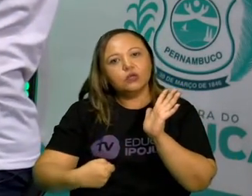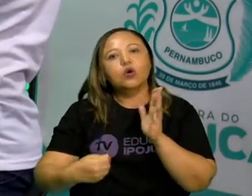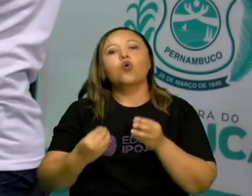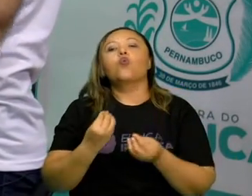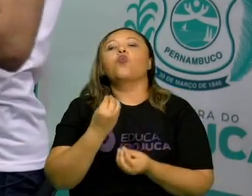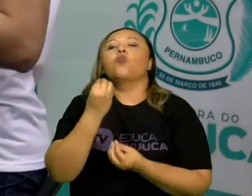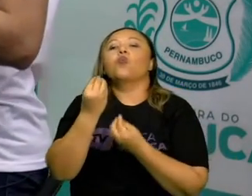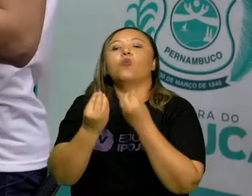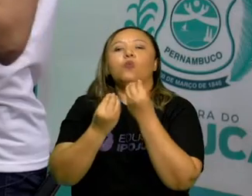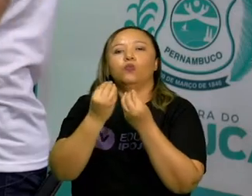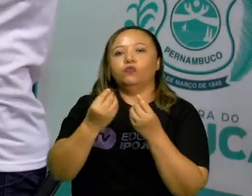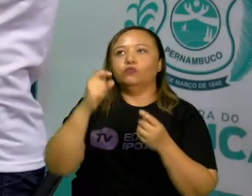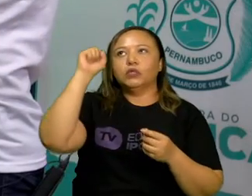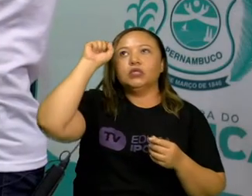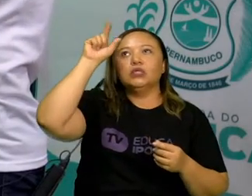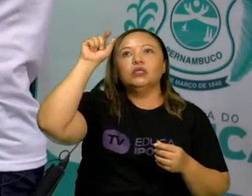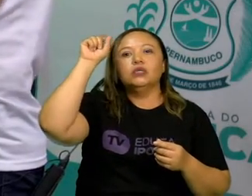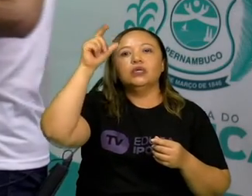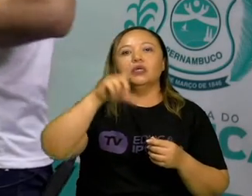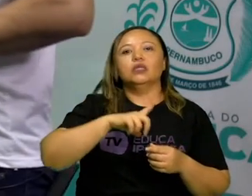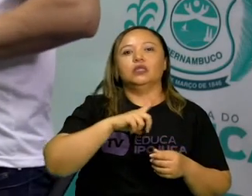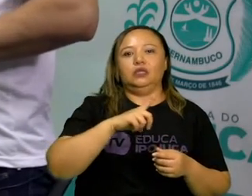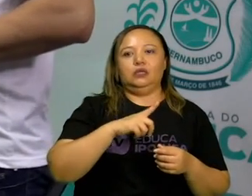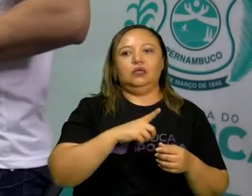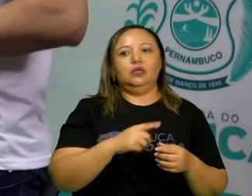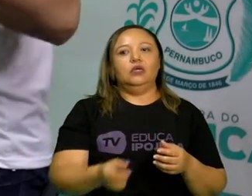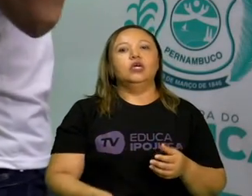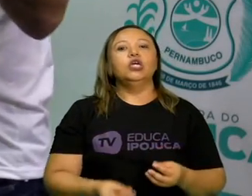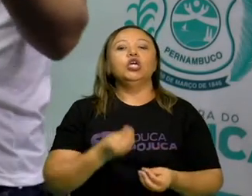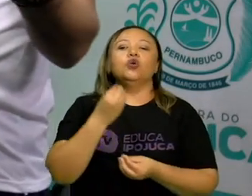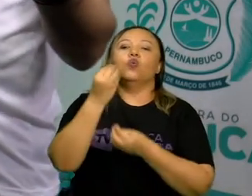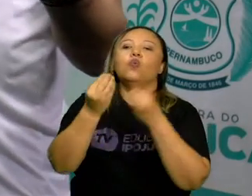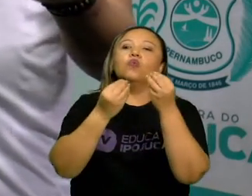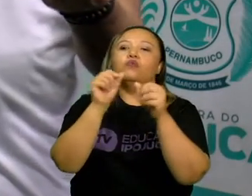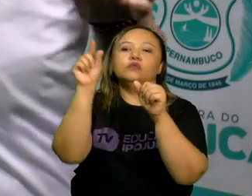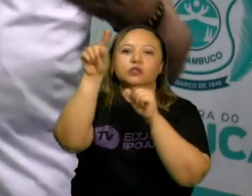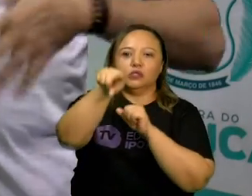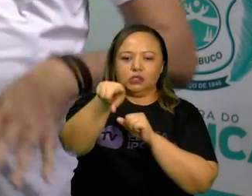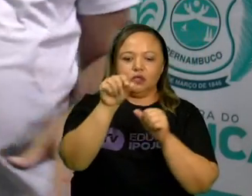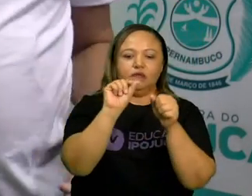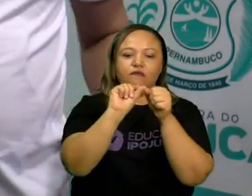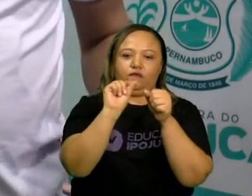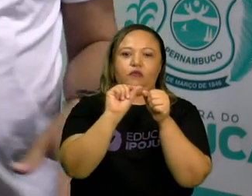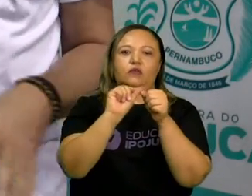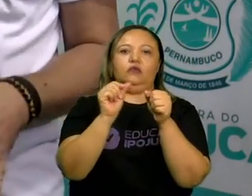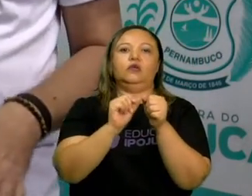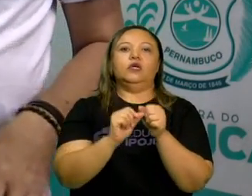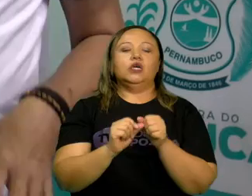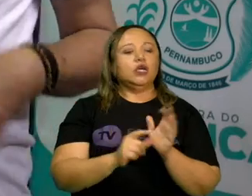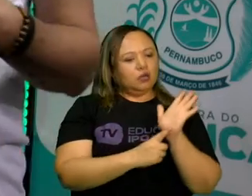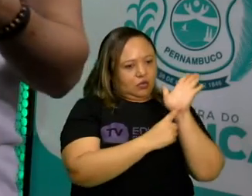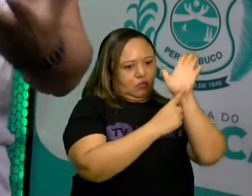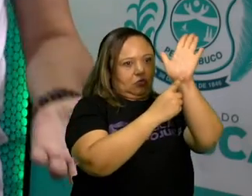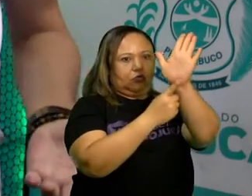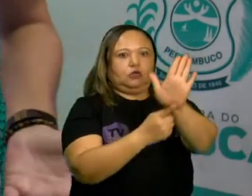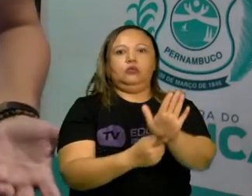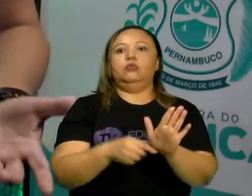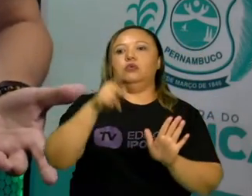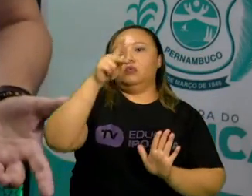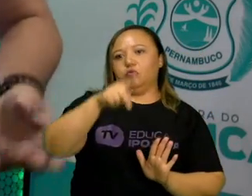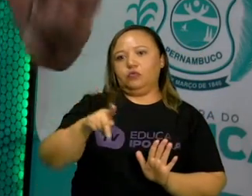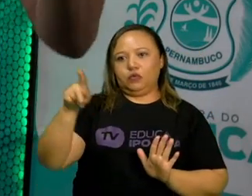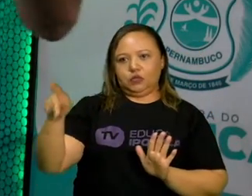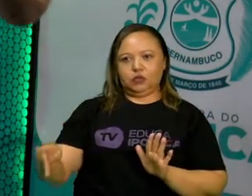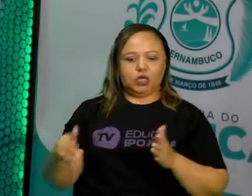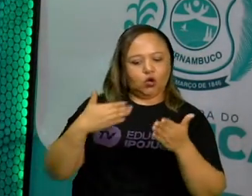como surgiu a ideia, como você a realizou. E mostre para sua professora, para o seu professor de artes, e converse com ele um pouquinho